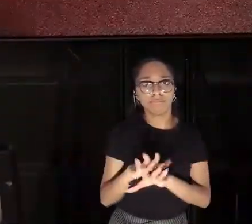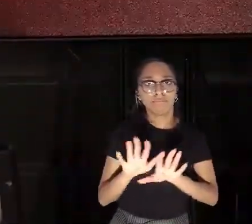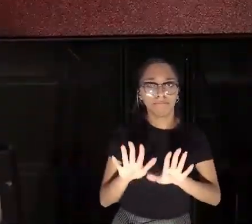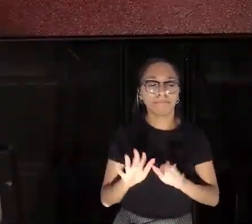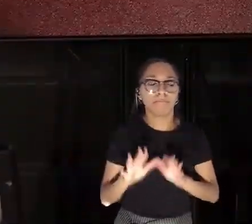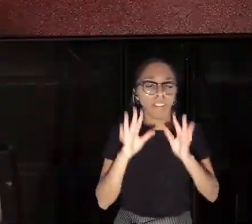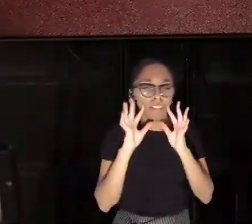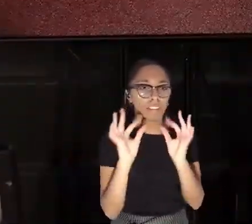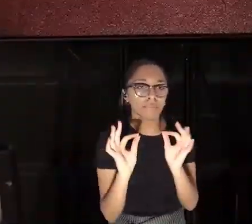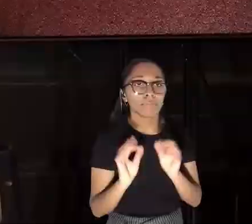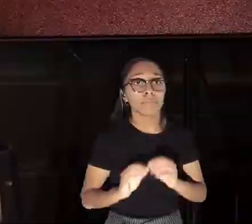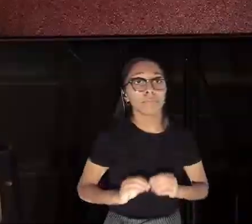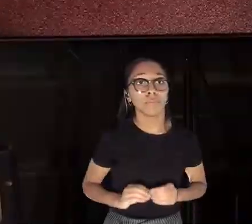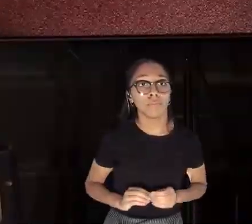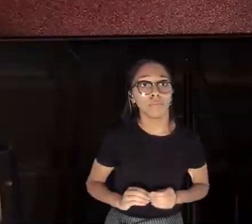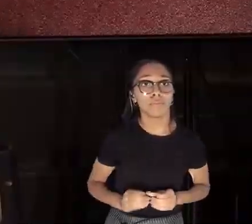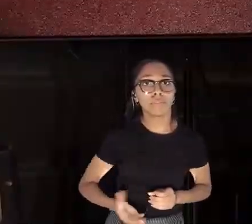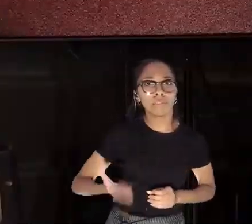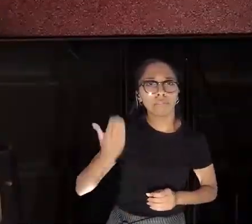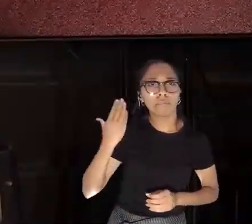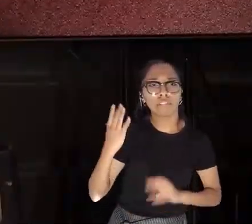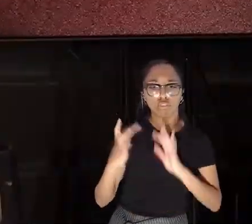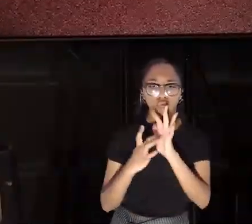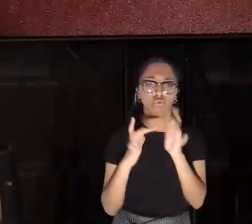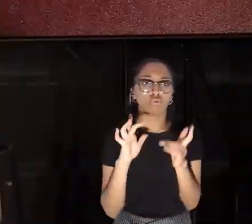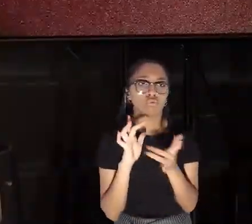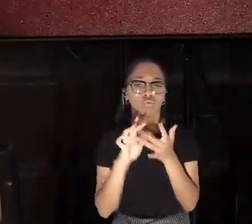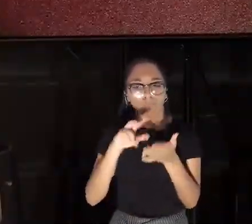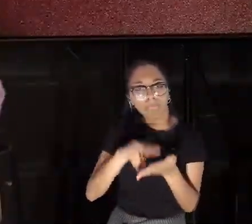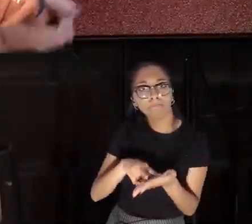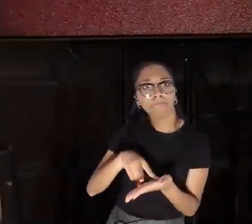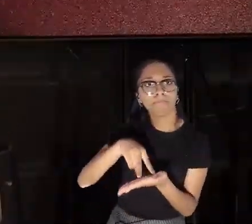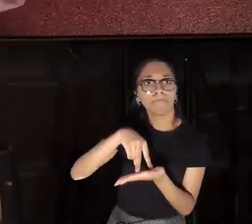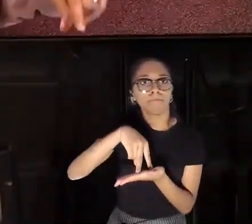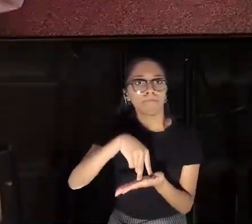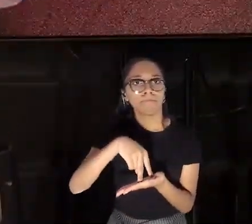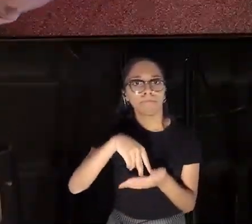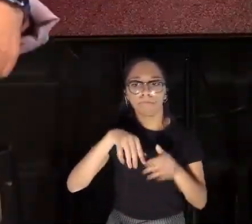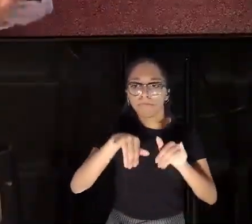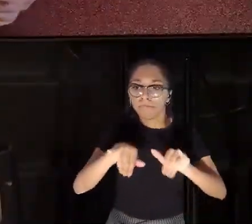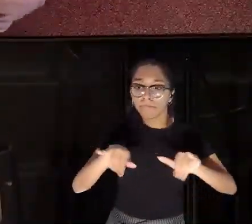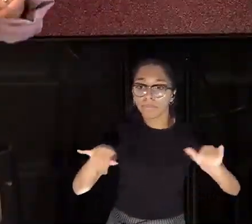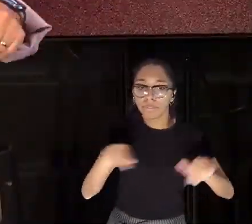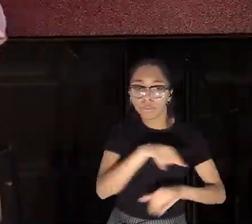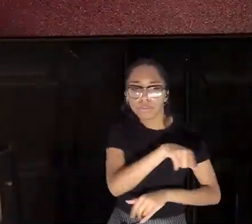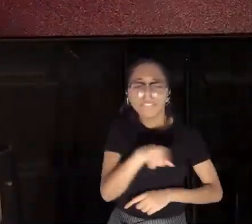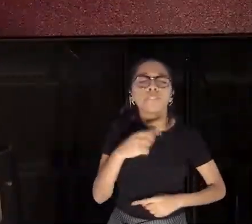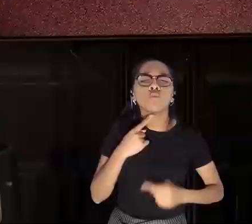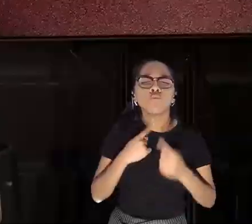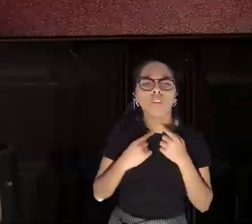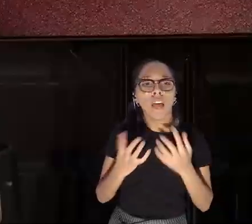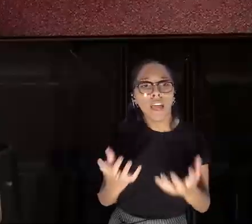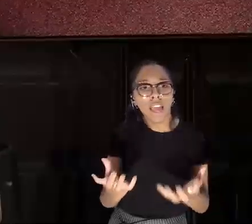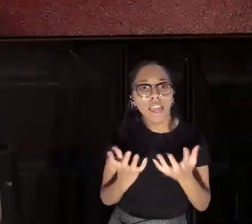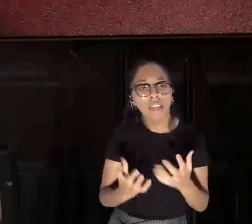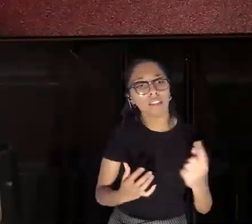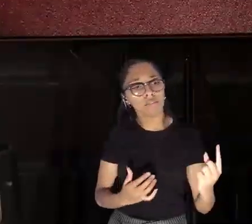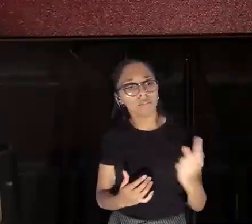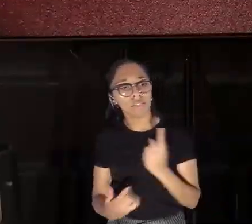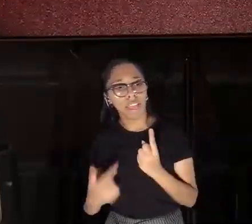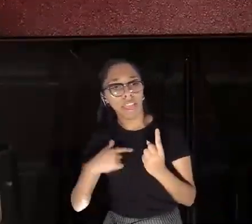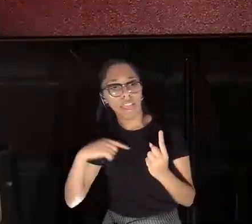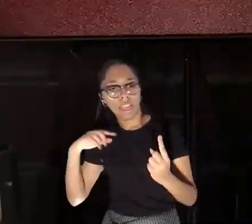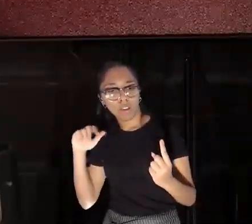festa, Jesus levantou-se e disse: se alguém tem sede, venha a mim e beba.